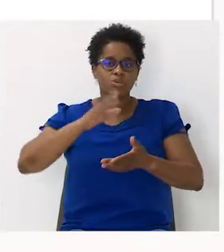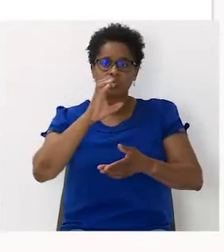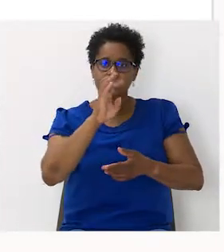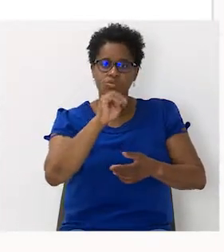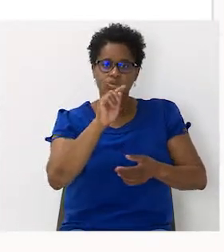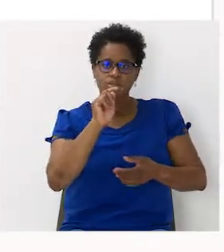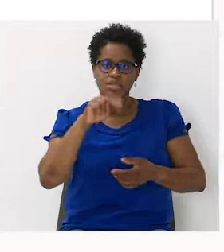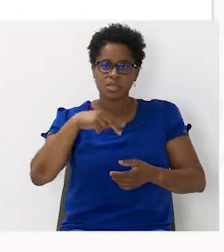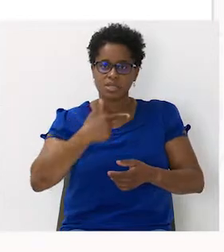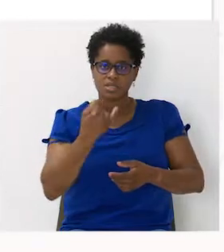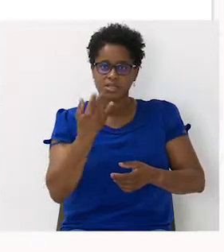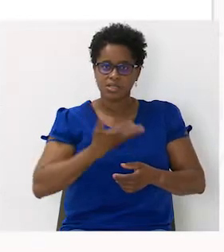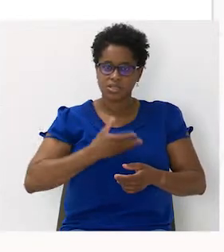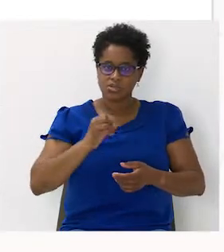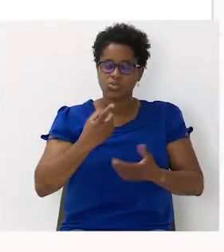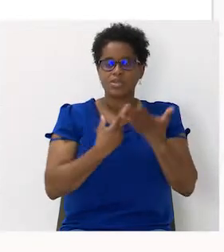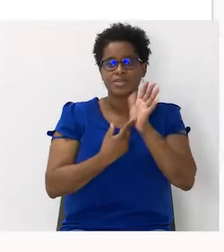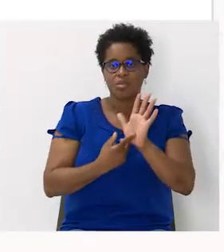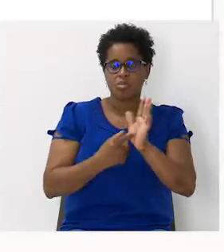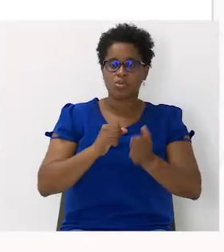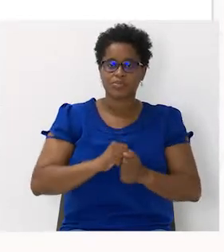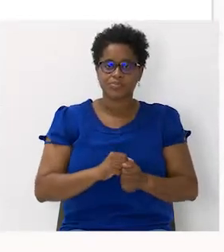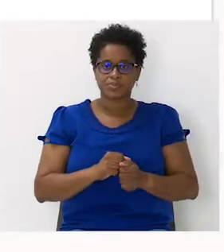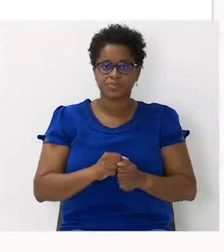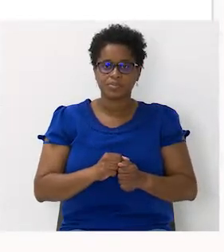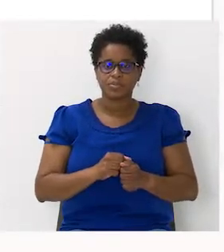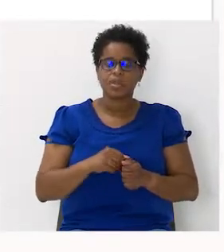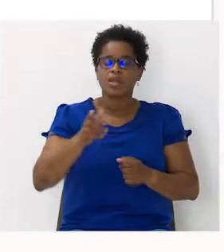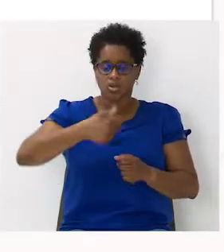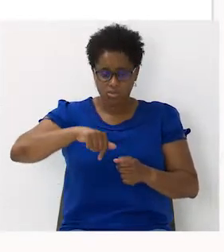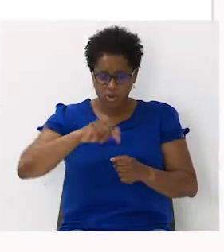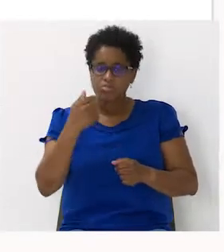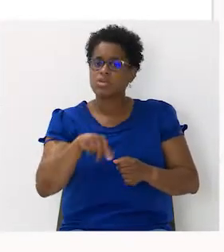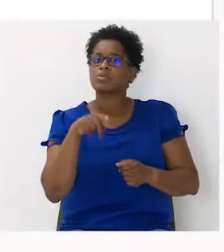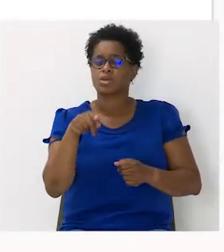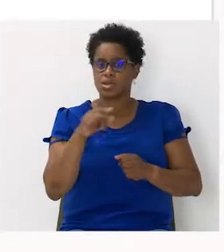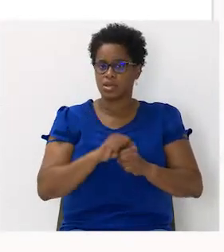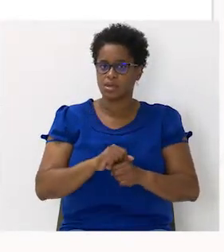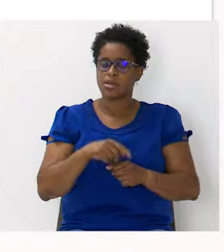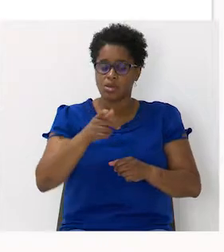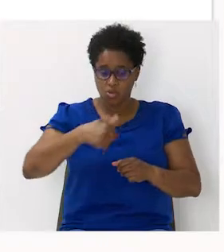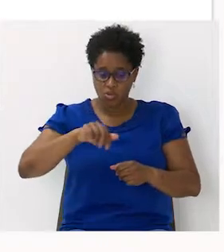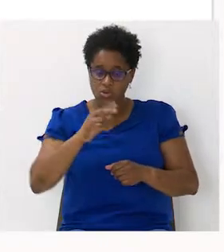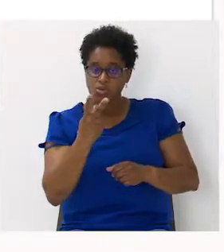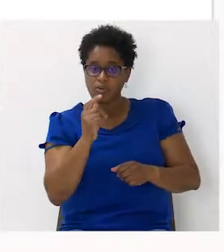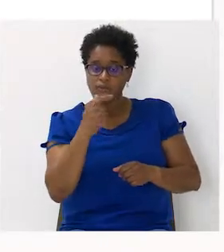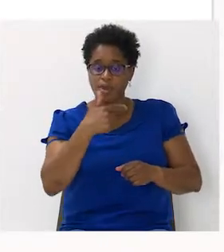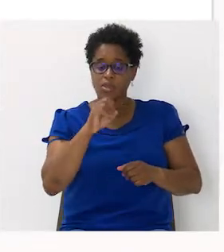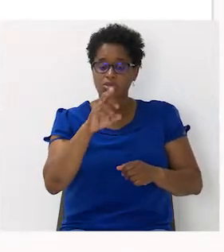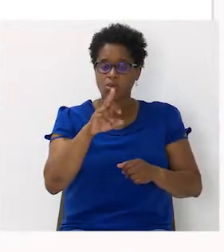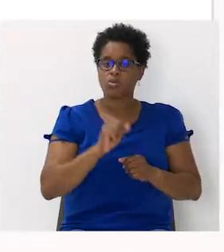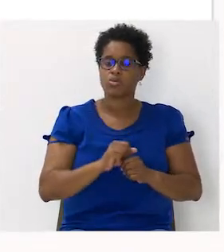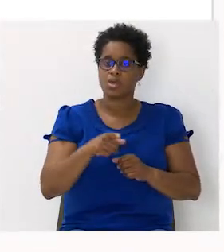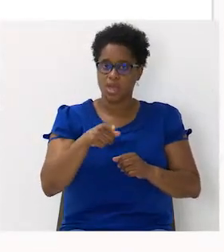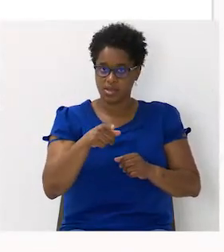sentido. Exemplo. Nós temos aqui o nosso vetor, que